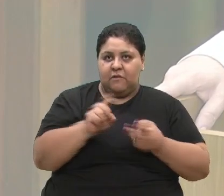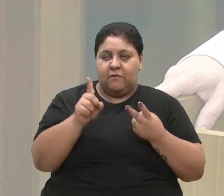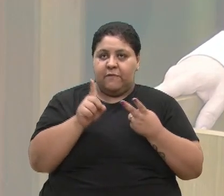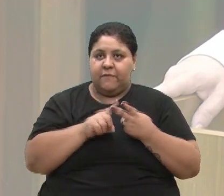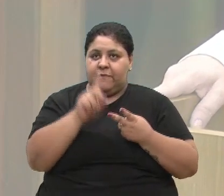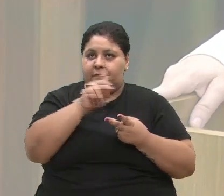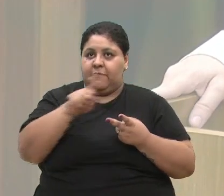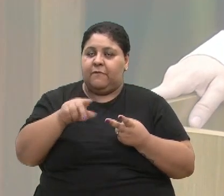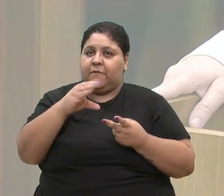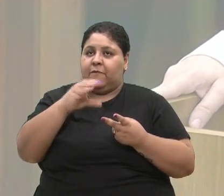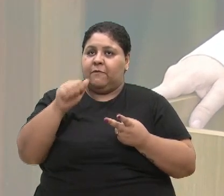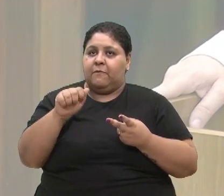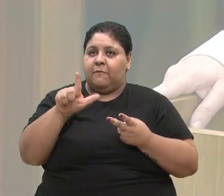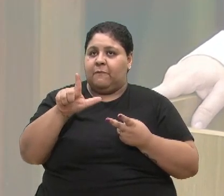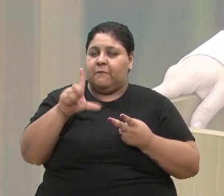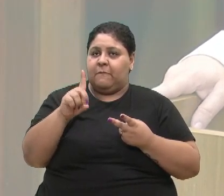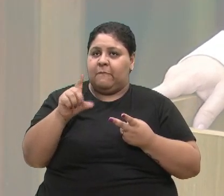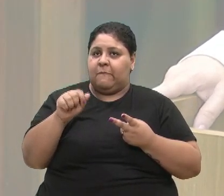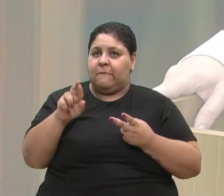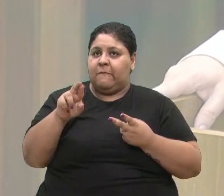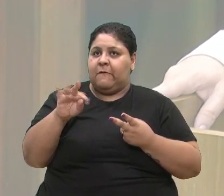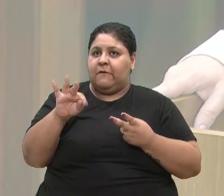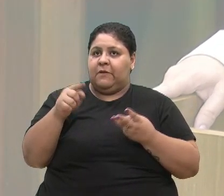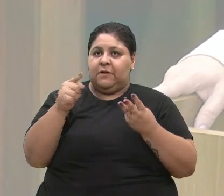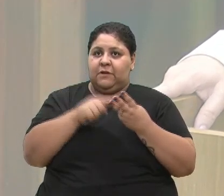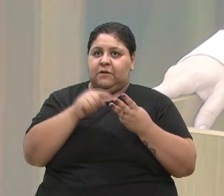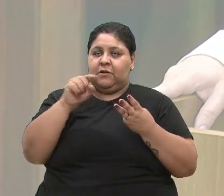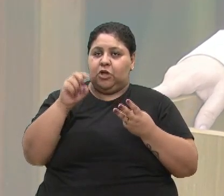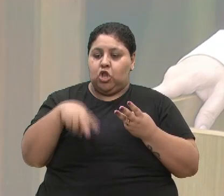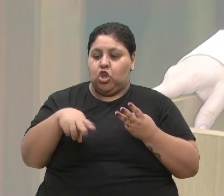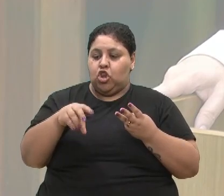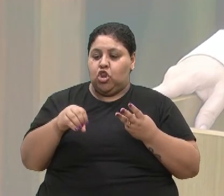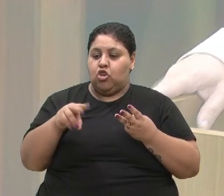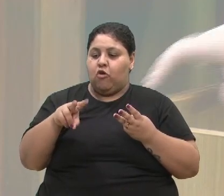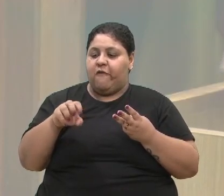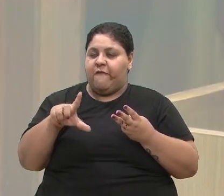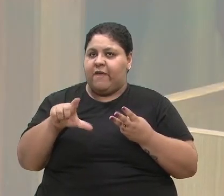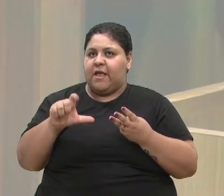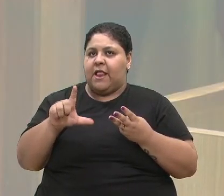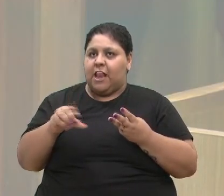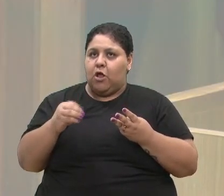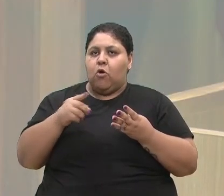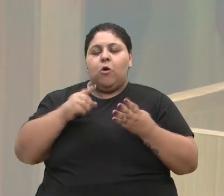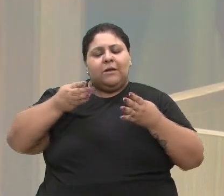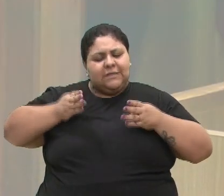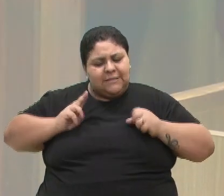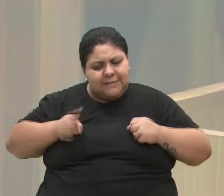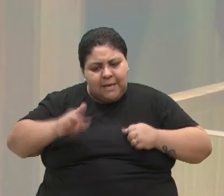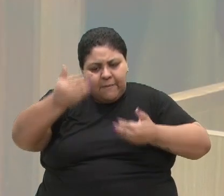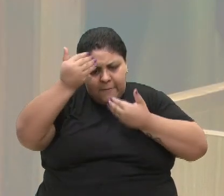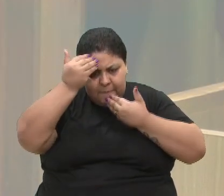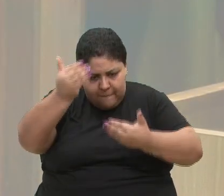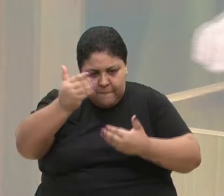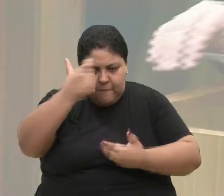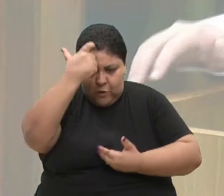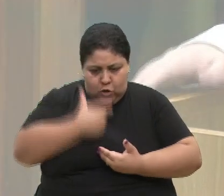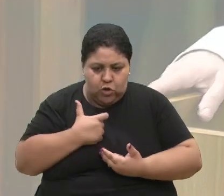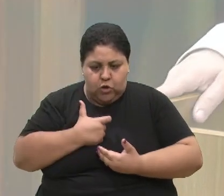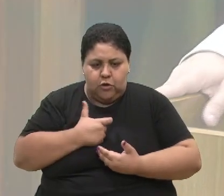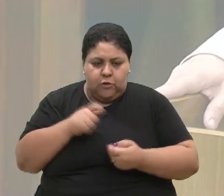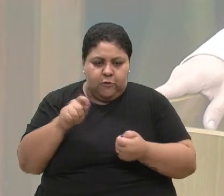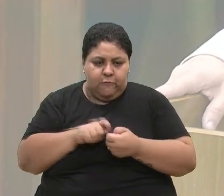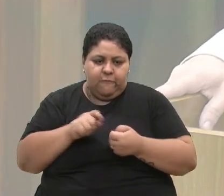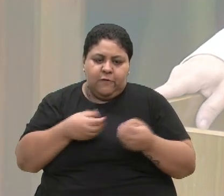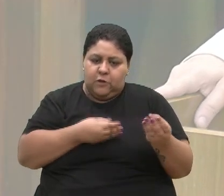professor Caldarte e o professor Valdevino Novello, têm a minha eterna gratidão pelo que eu sou e pelo que eu fiz. E muito a